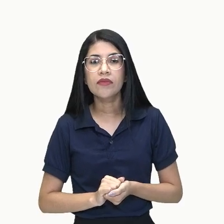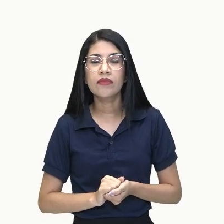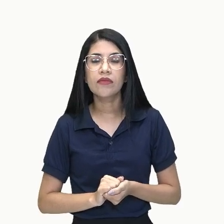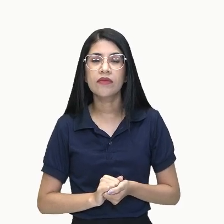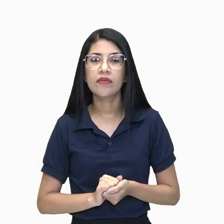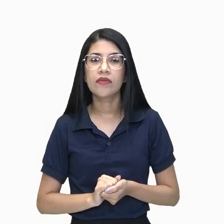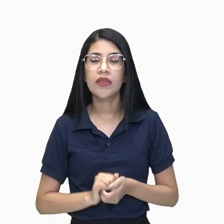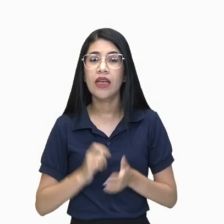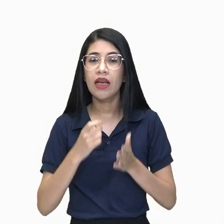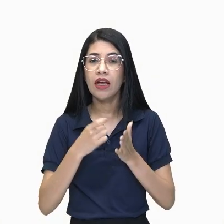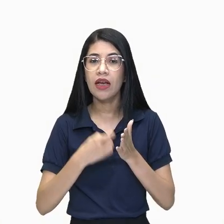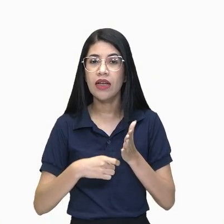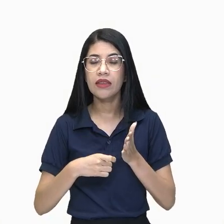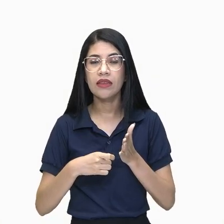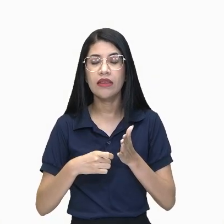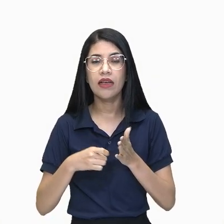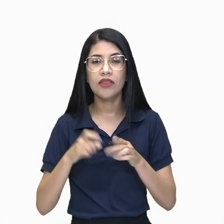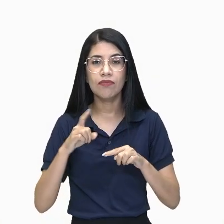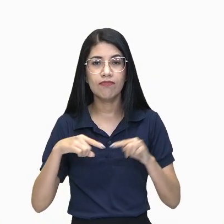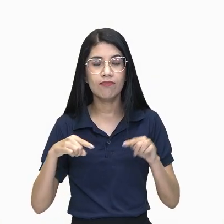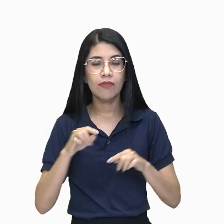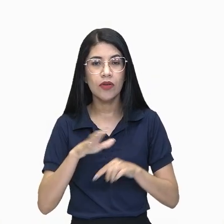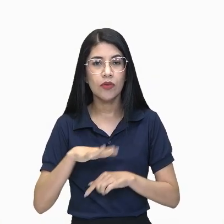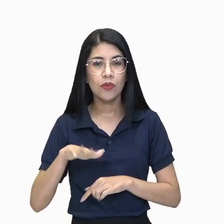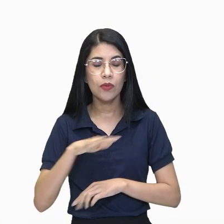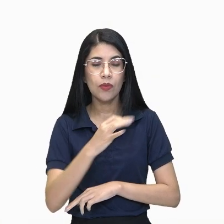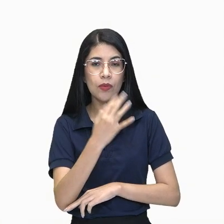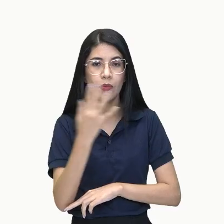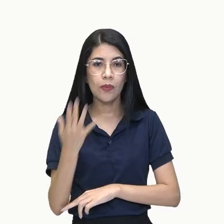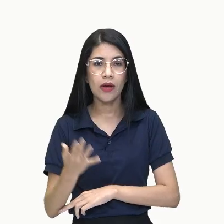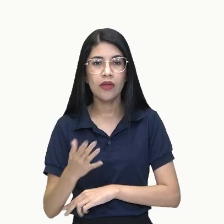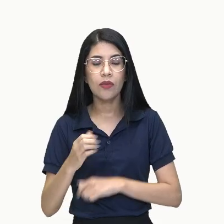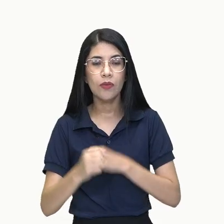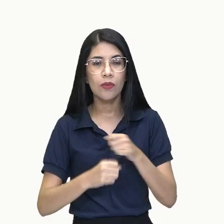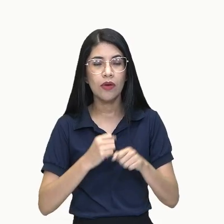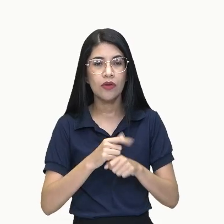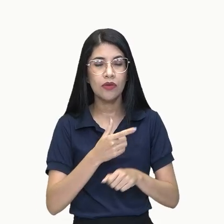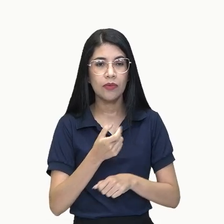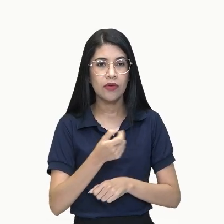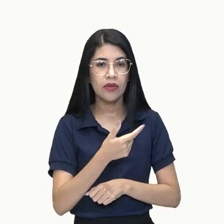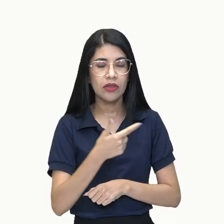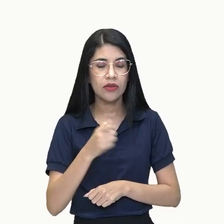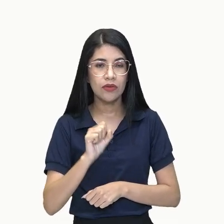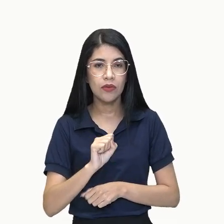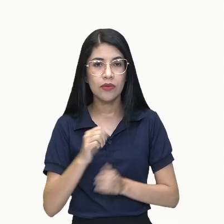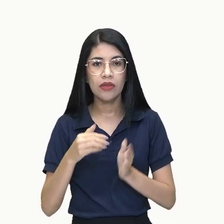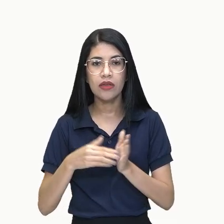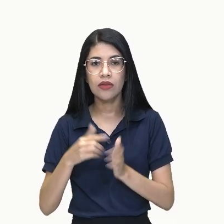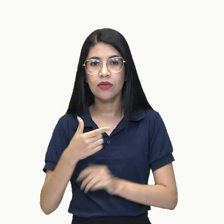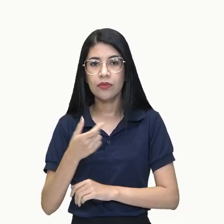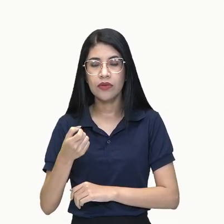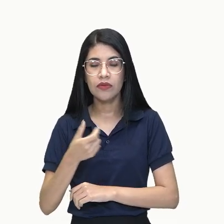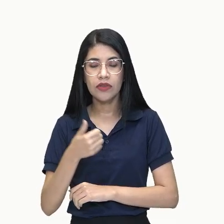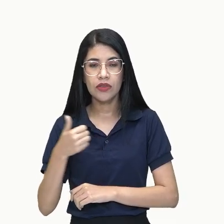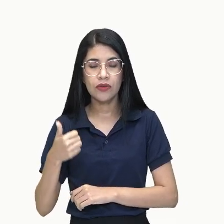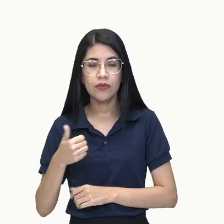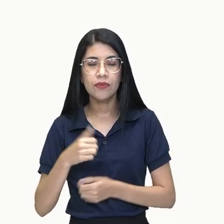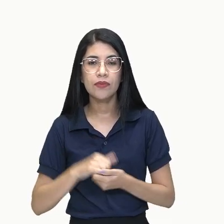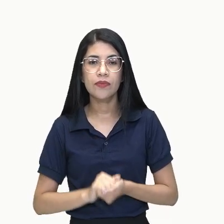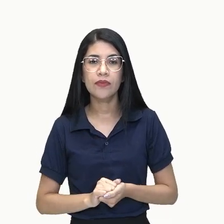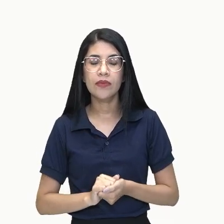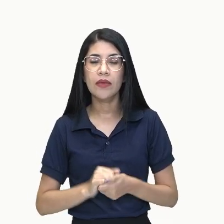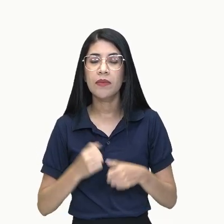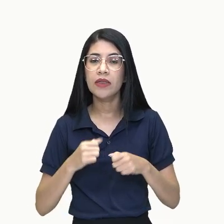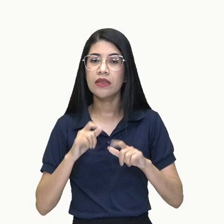taxa de variação de desmatamento entre 2018 e 2021. Lembrando, né, que não calcular o ΔY,